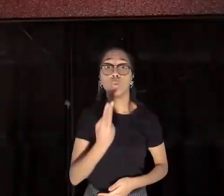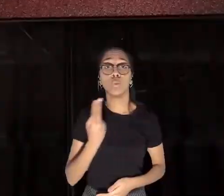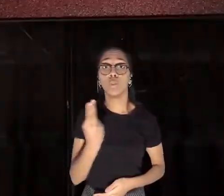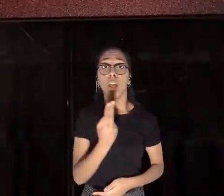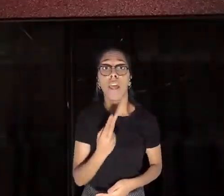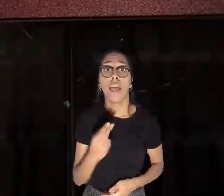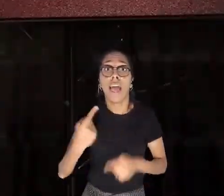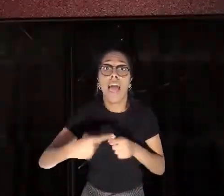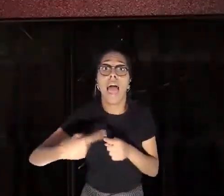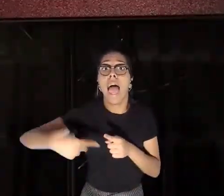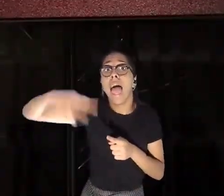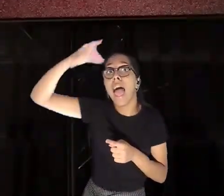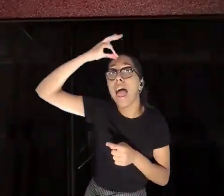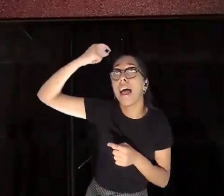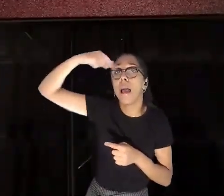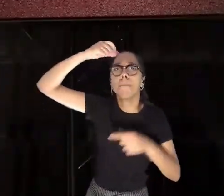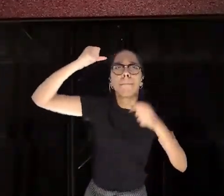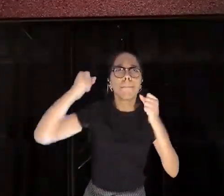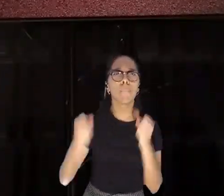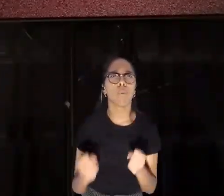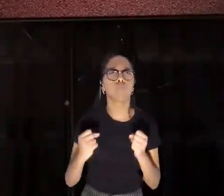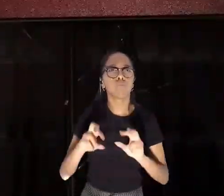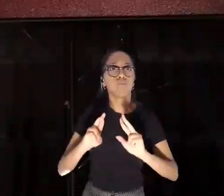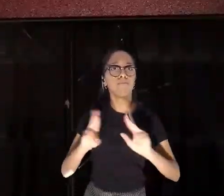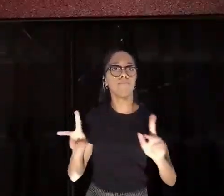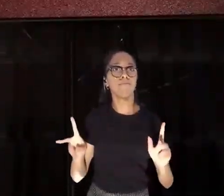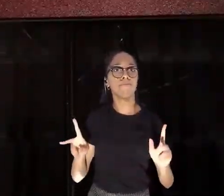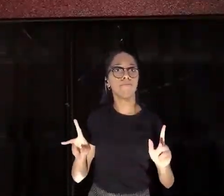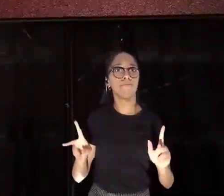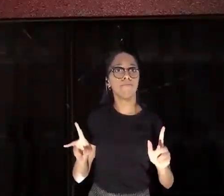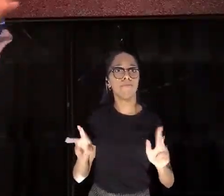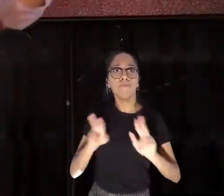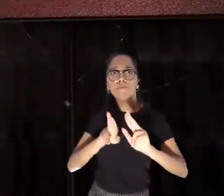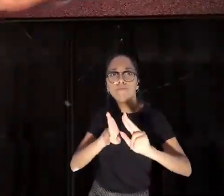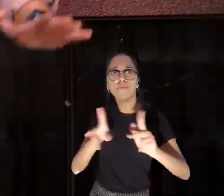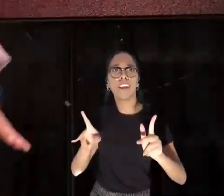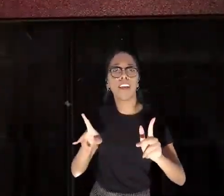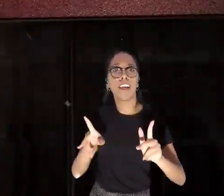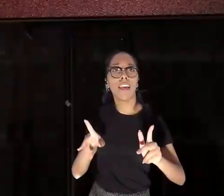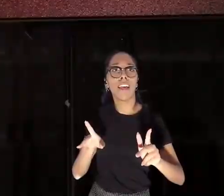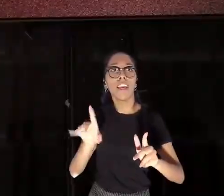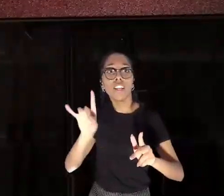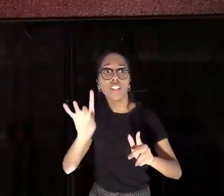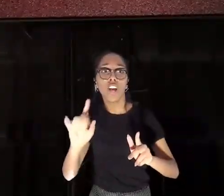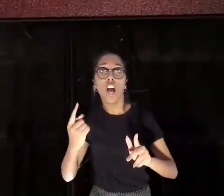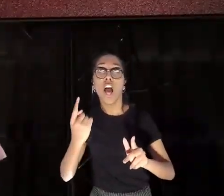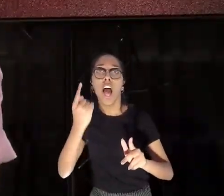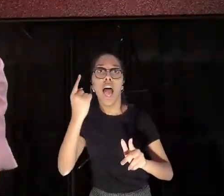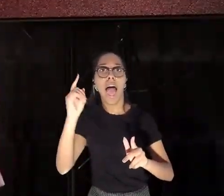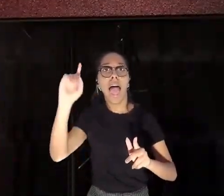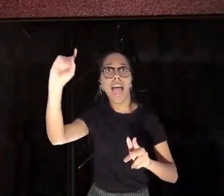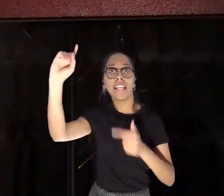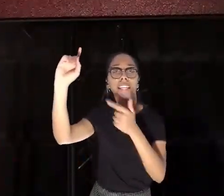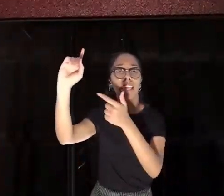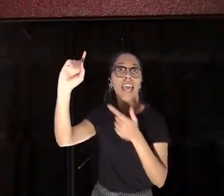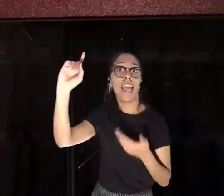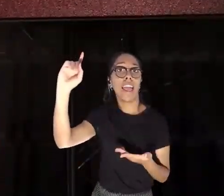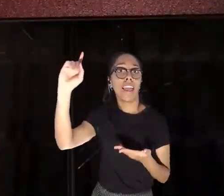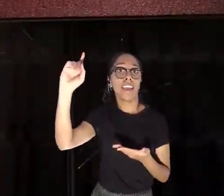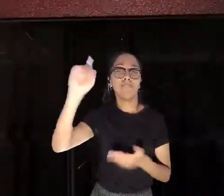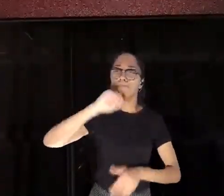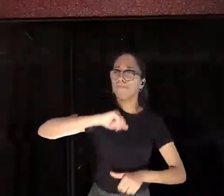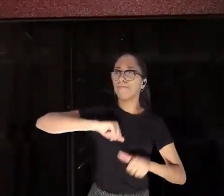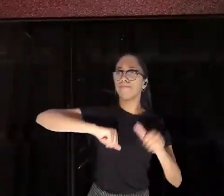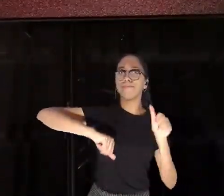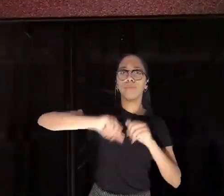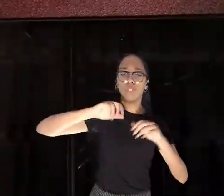A sua vida vai ser uma pregação ambulante. É o Espírito Santo que santifica. Sim, ele